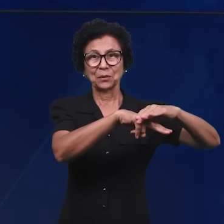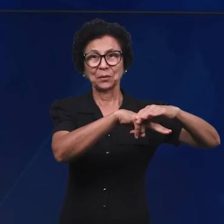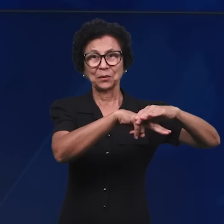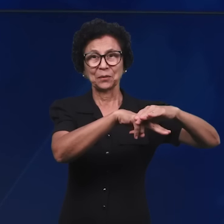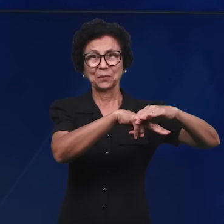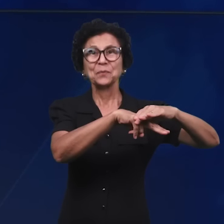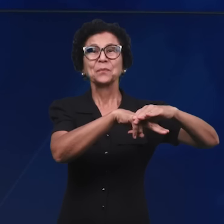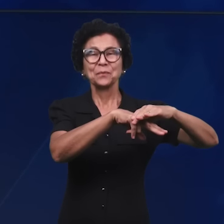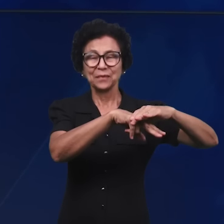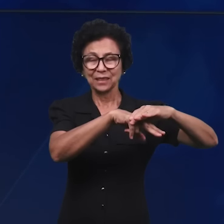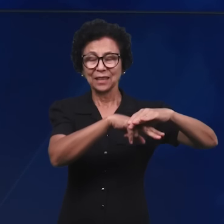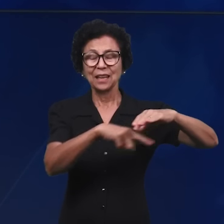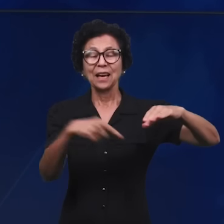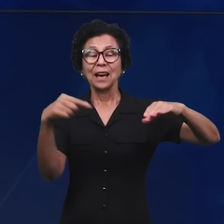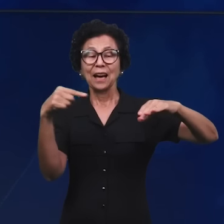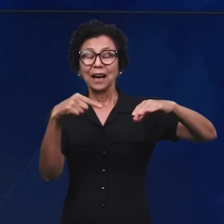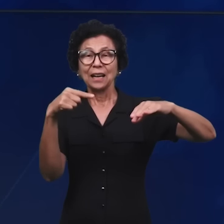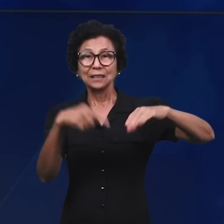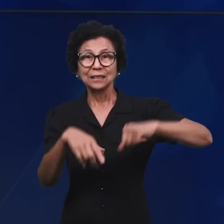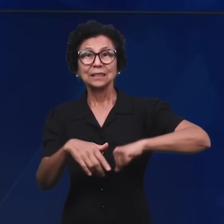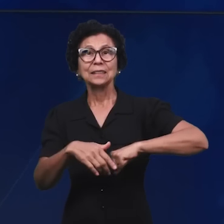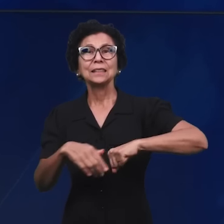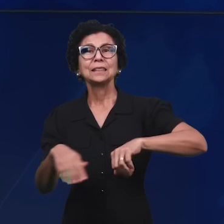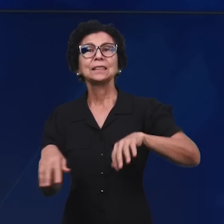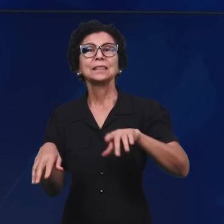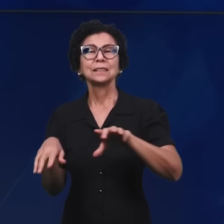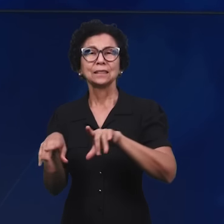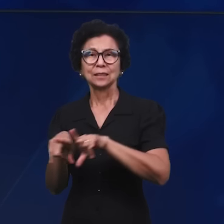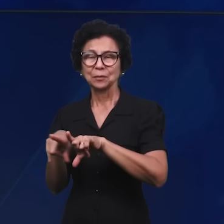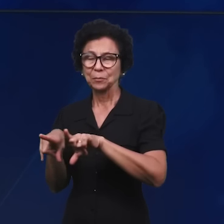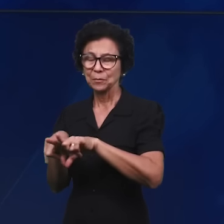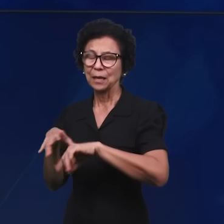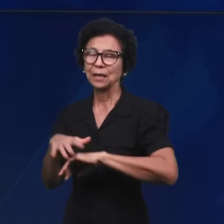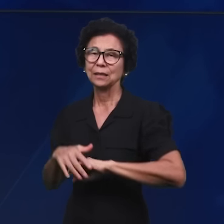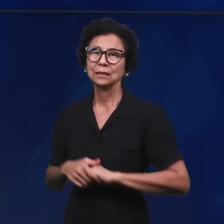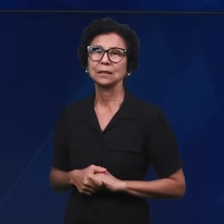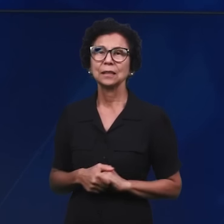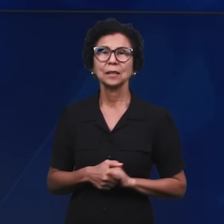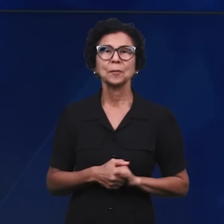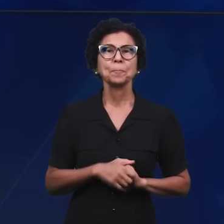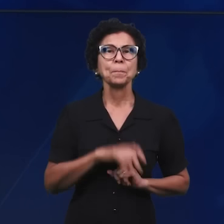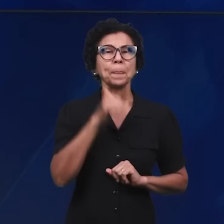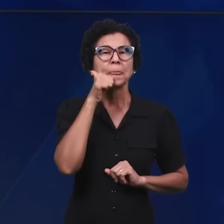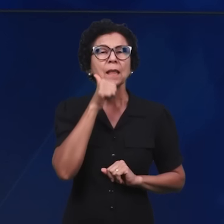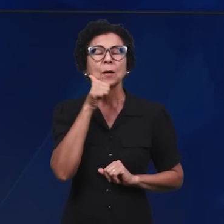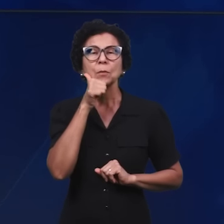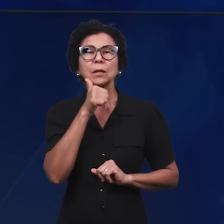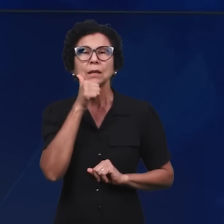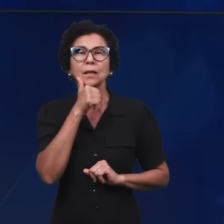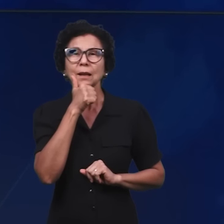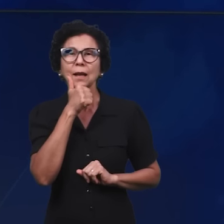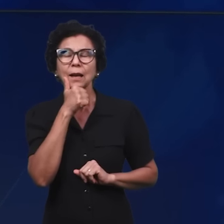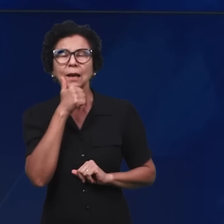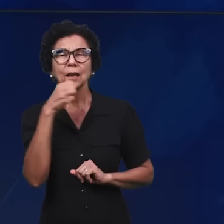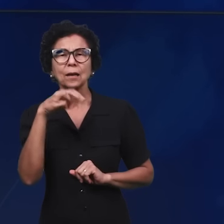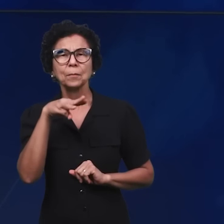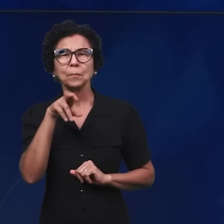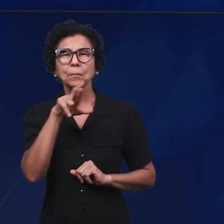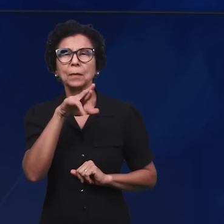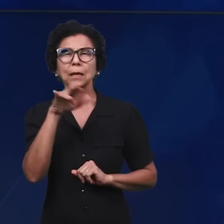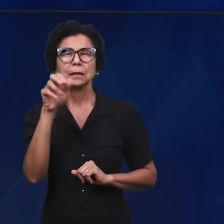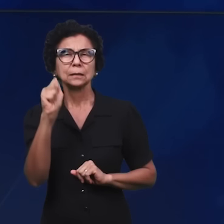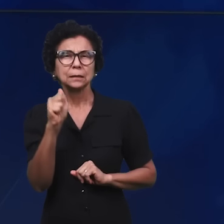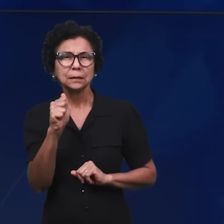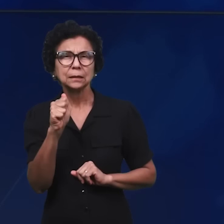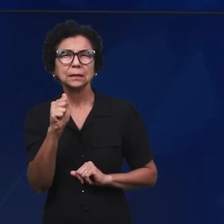naquela sepultura que Maria Madalena foi procurar ele e o anjo falou ali com ela: porque buscais aquele que